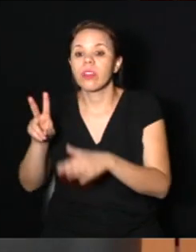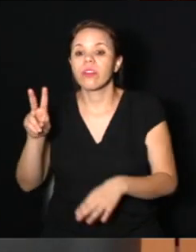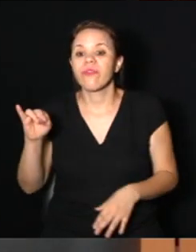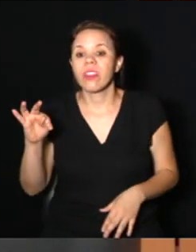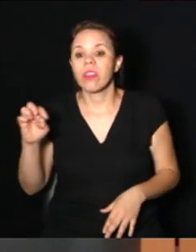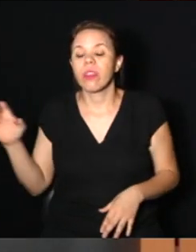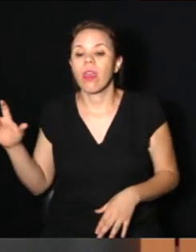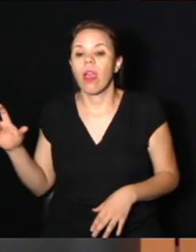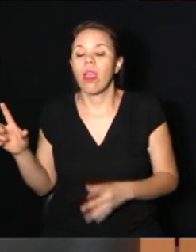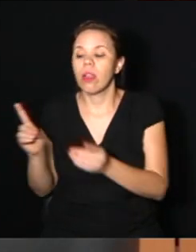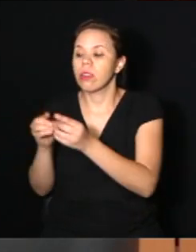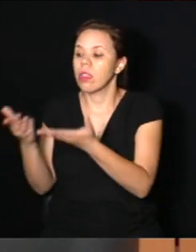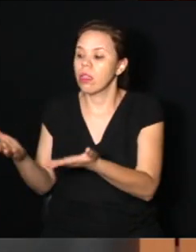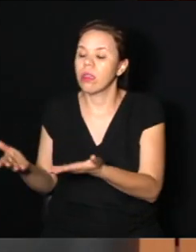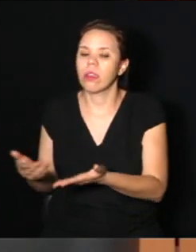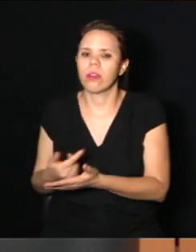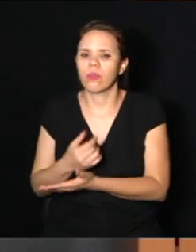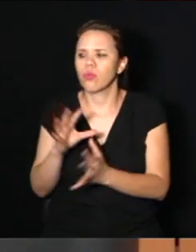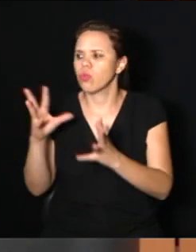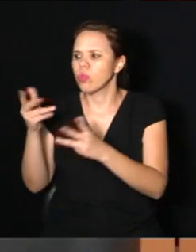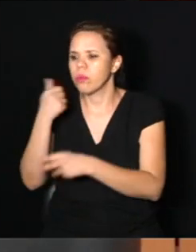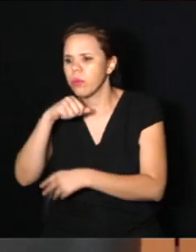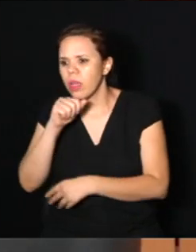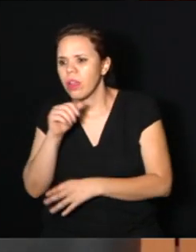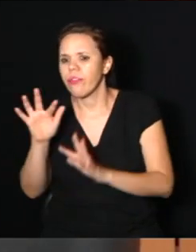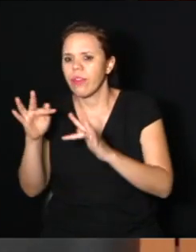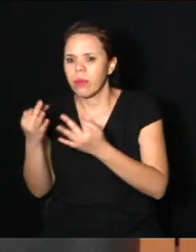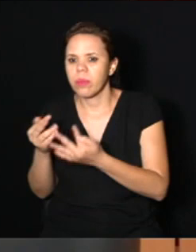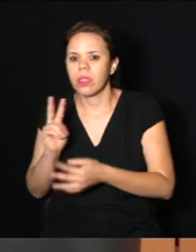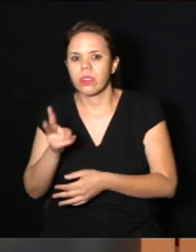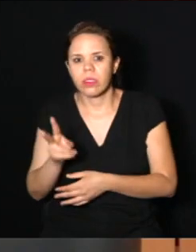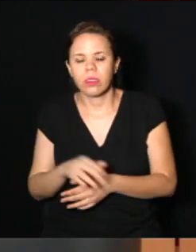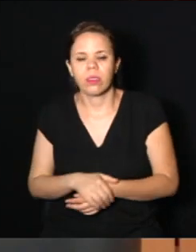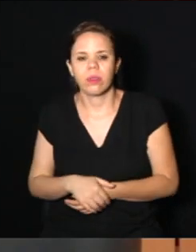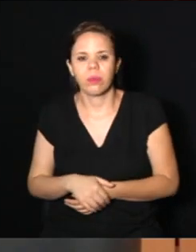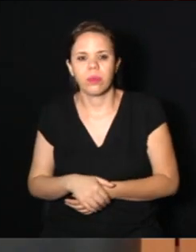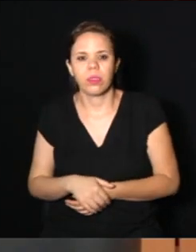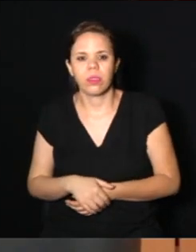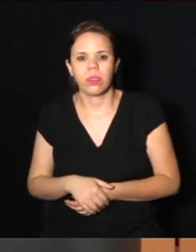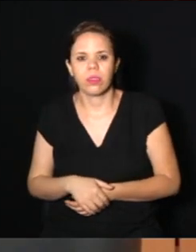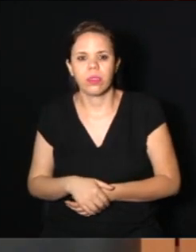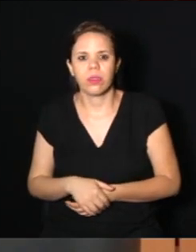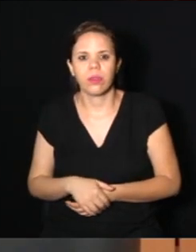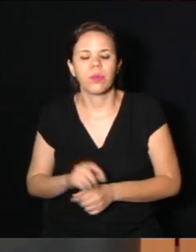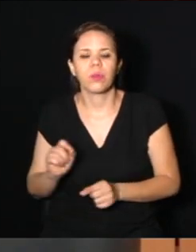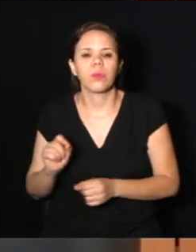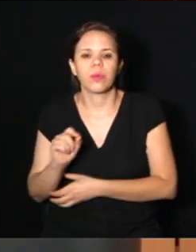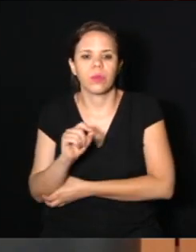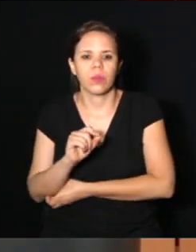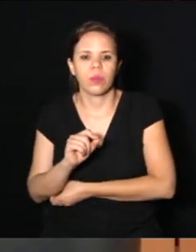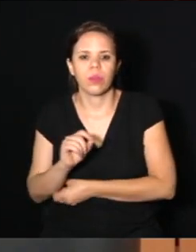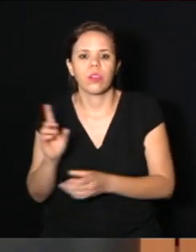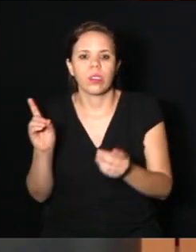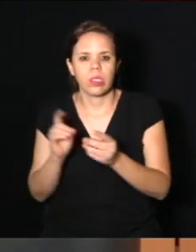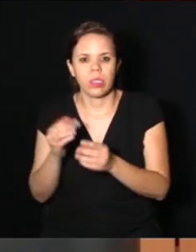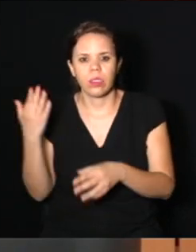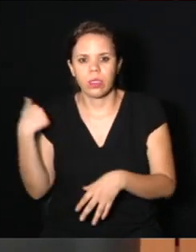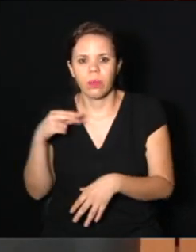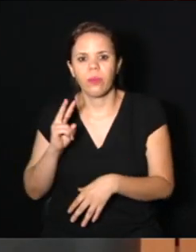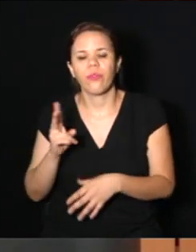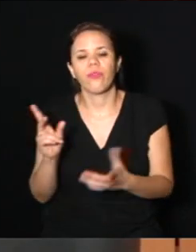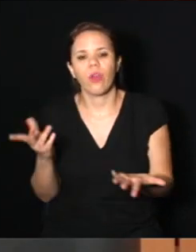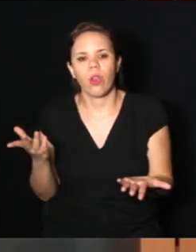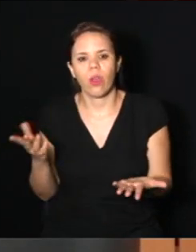serviço, né, e todas as mães e todas as famílias sempre esclareceram que o serviço do SAD sempre foi um